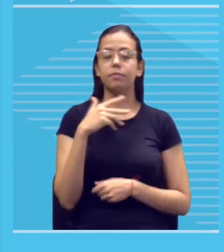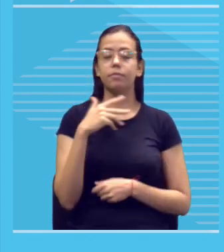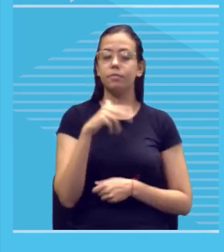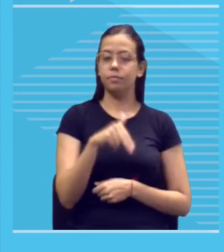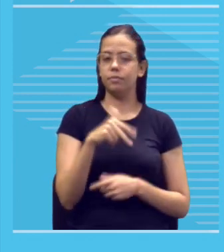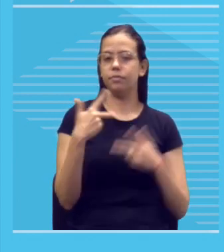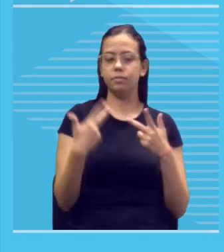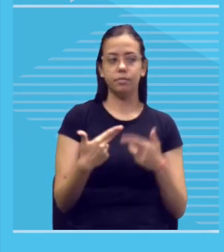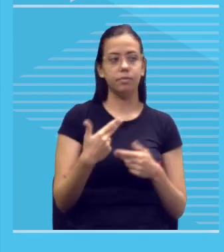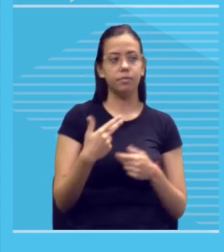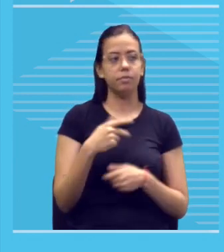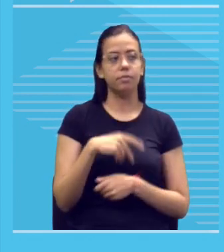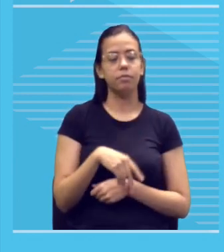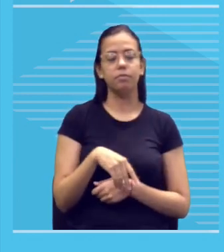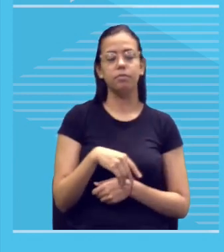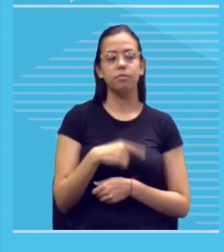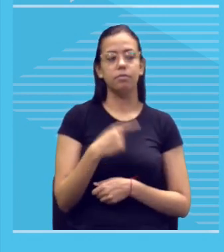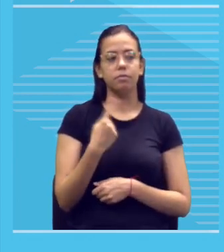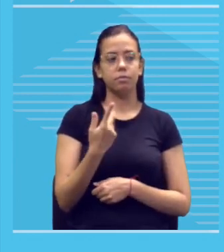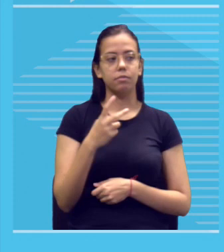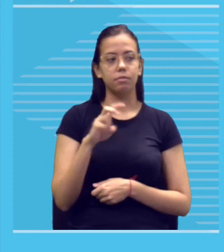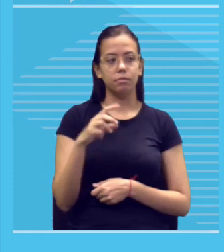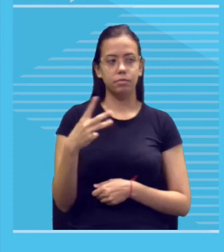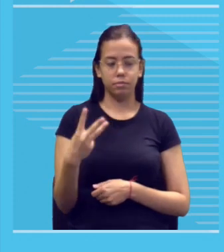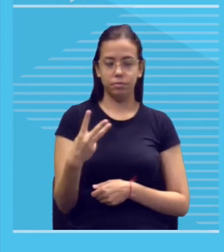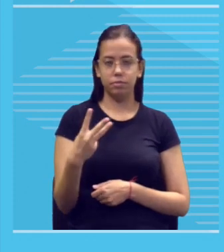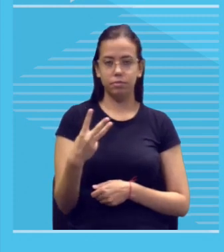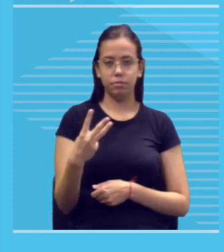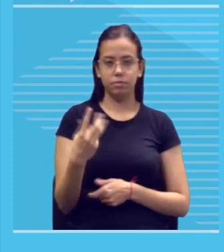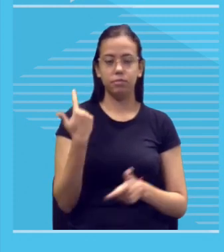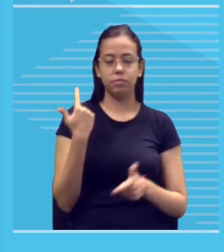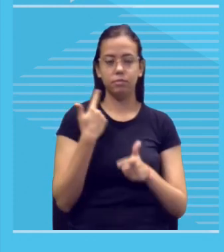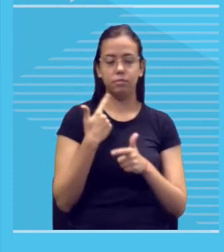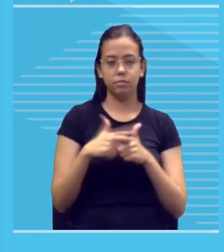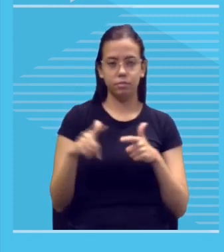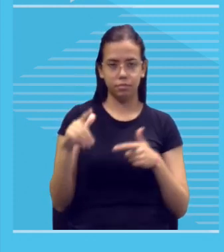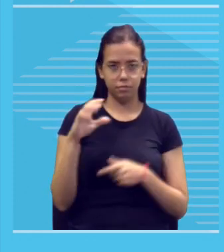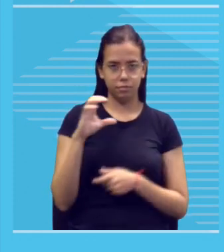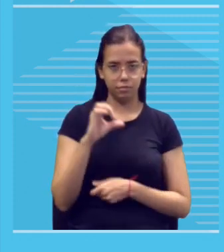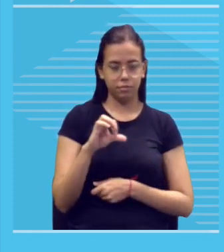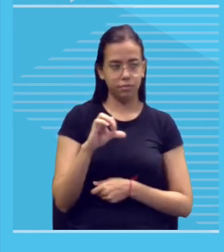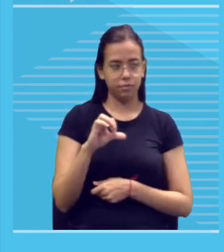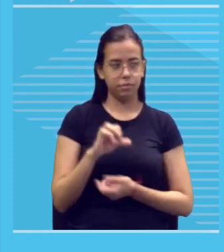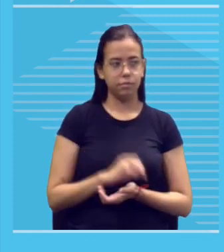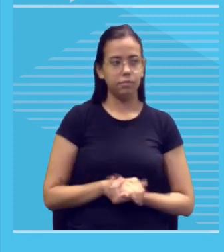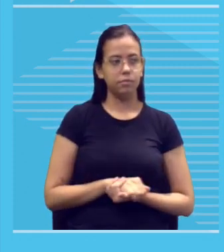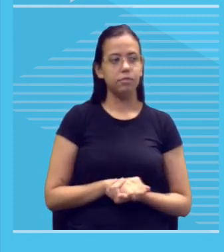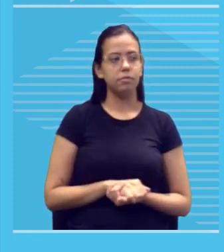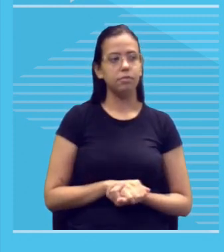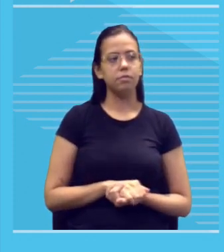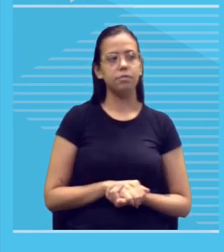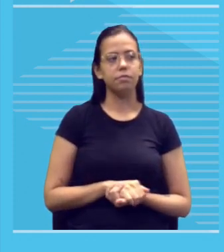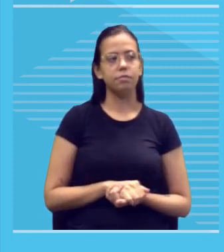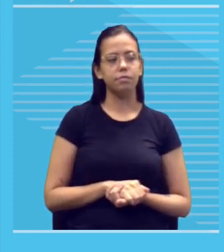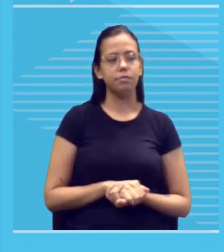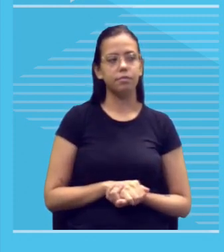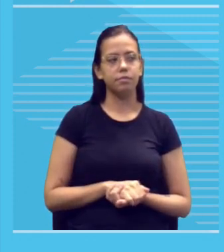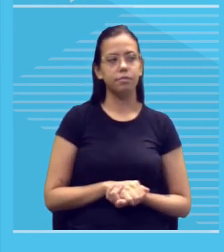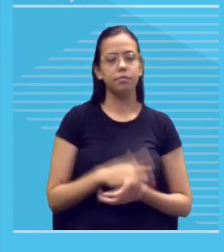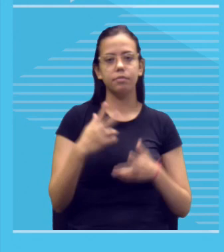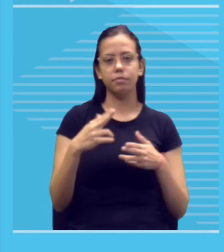a 1503 dividido por 9 isso aqui é igual a quanto